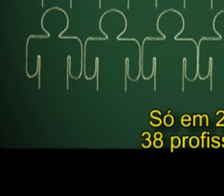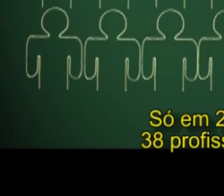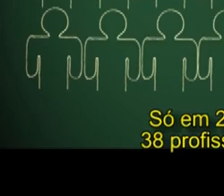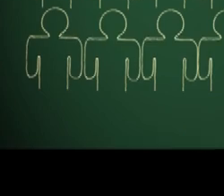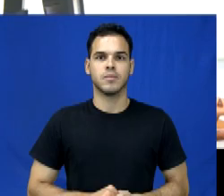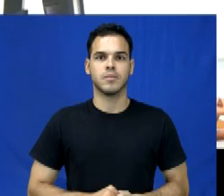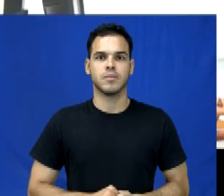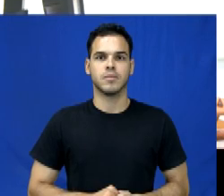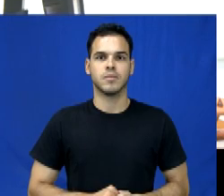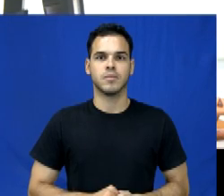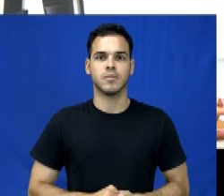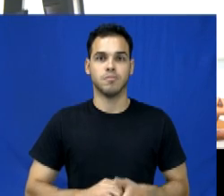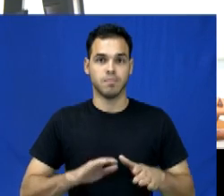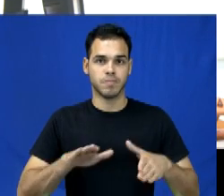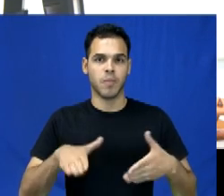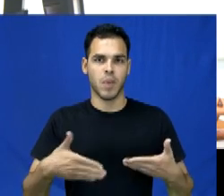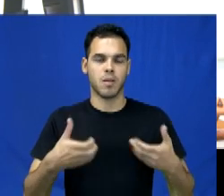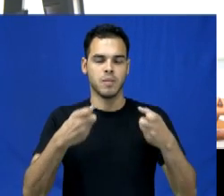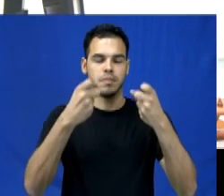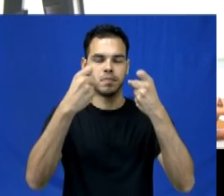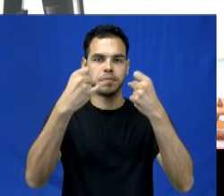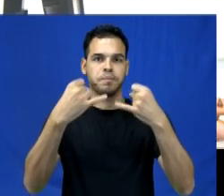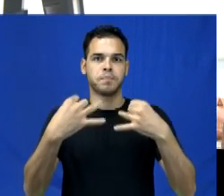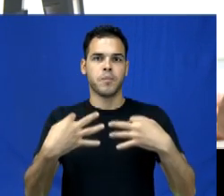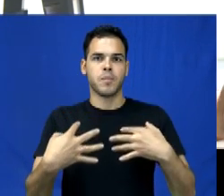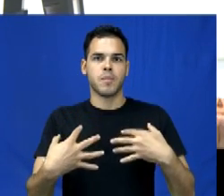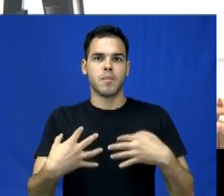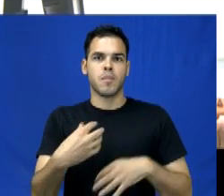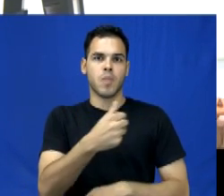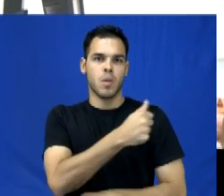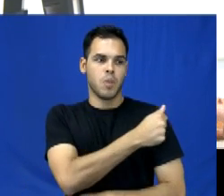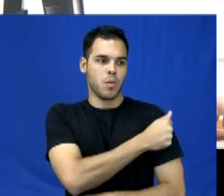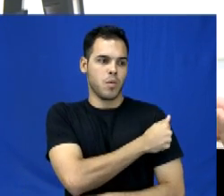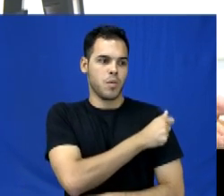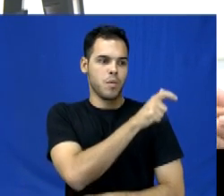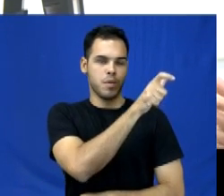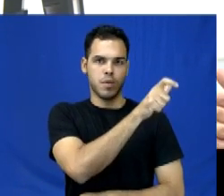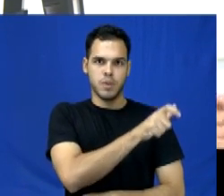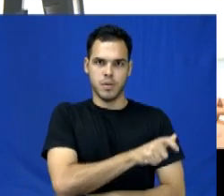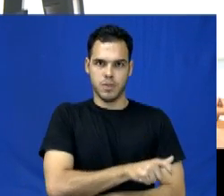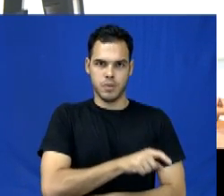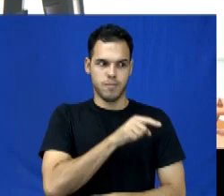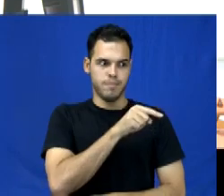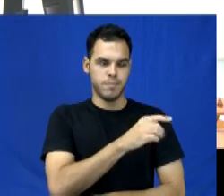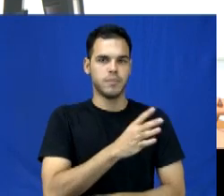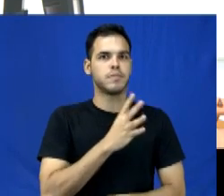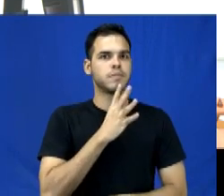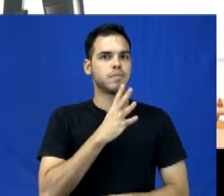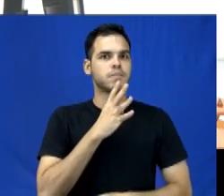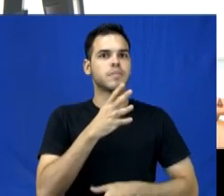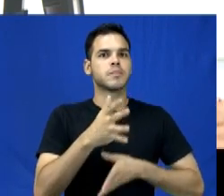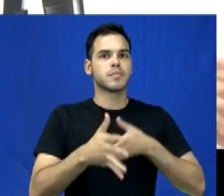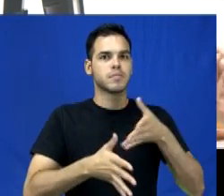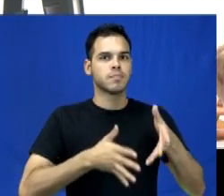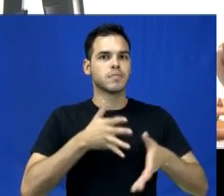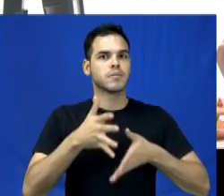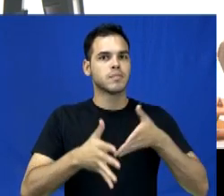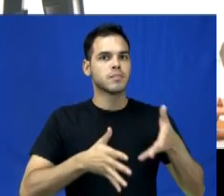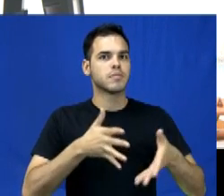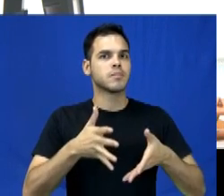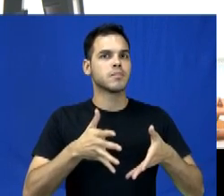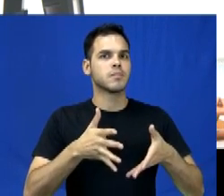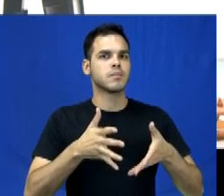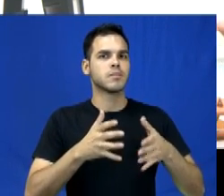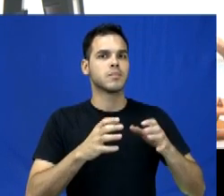Mato Grosso. Então veja só, o aluno ele conhece a língua brasileira de sinais de